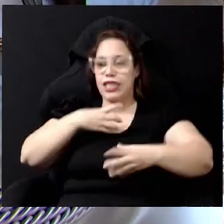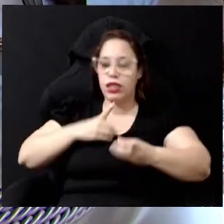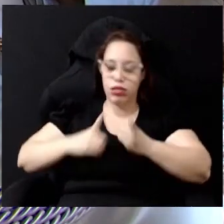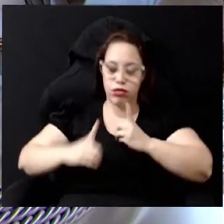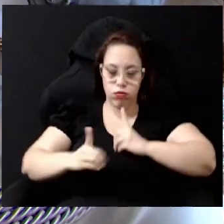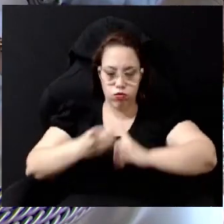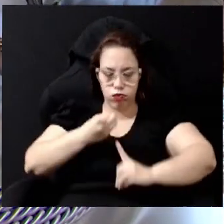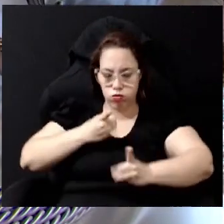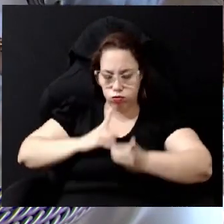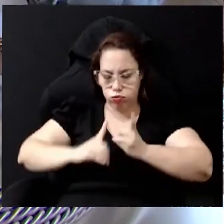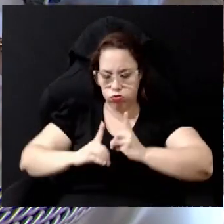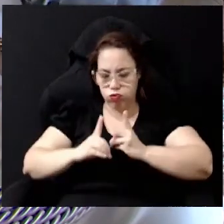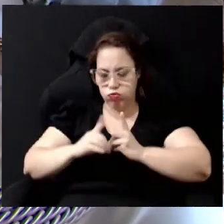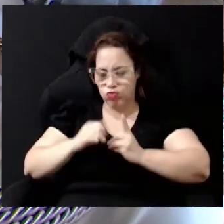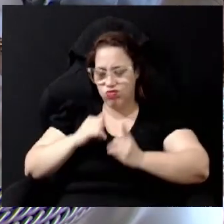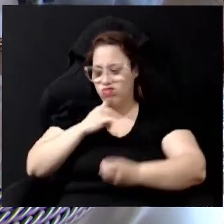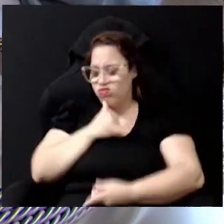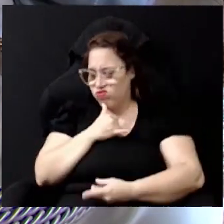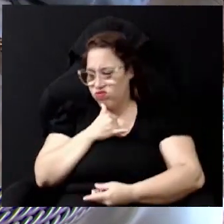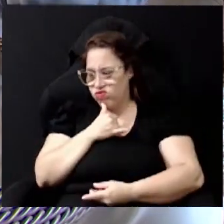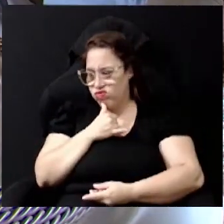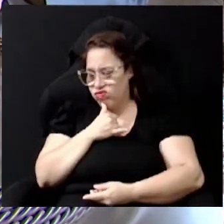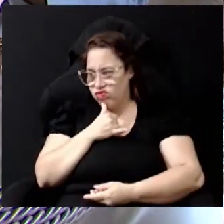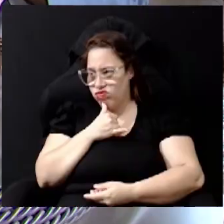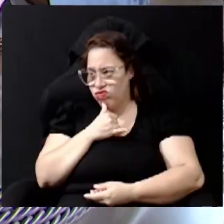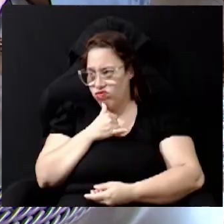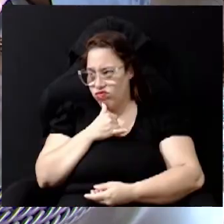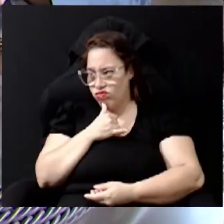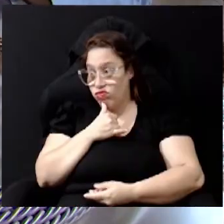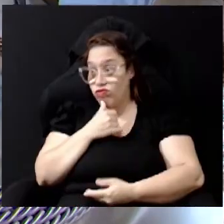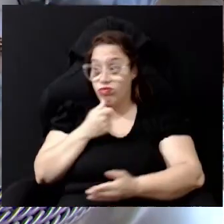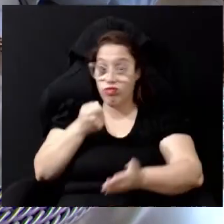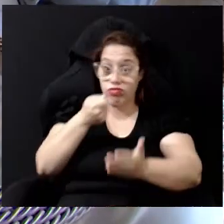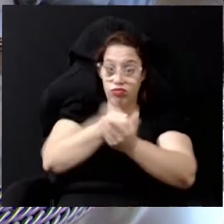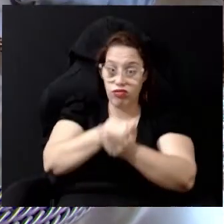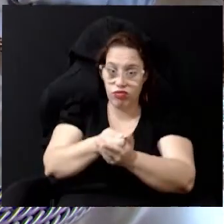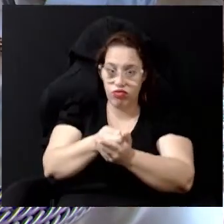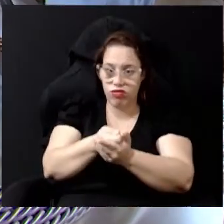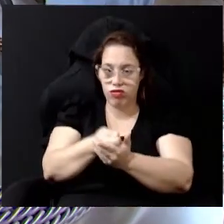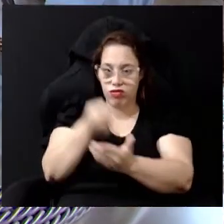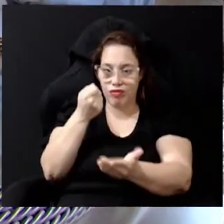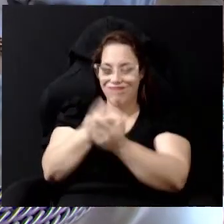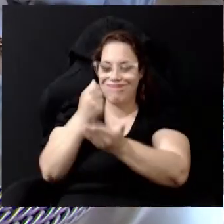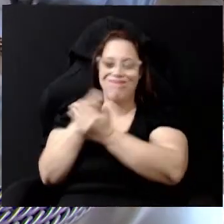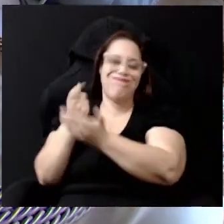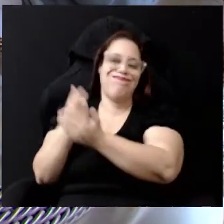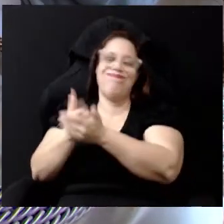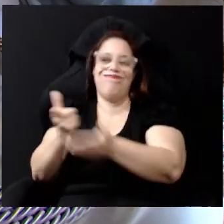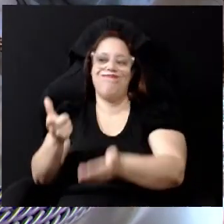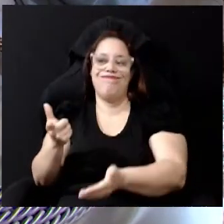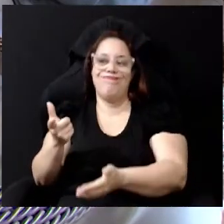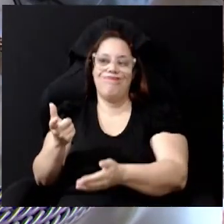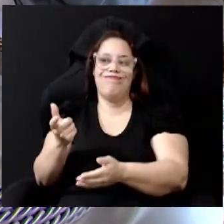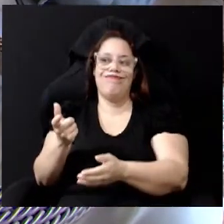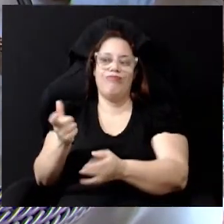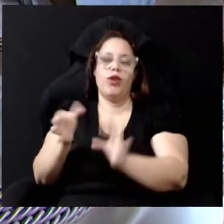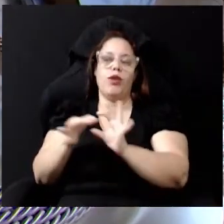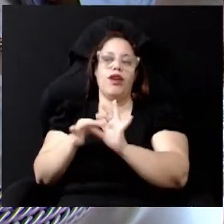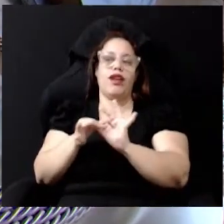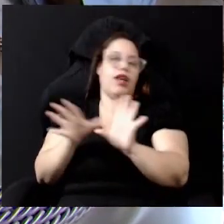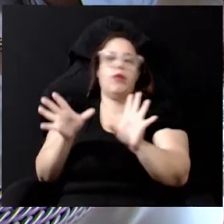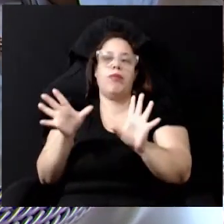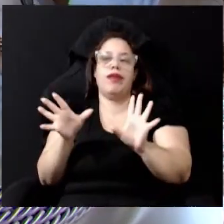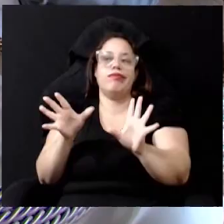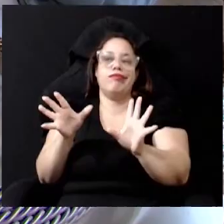frustrações da vida e tenta colocar no ato do consumo uma espécie de válvula de escape para essa questão